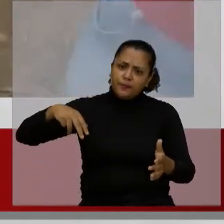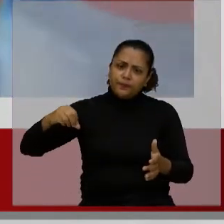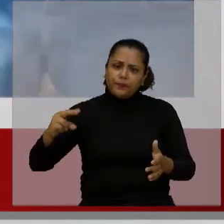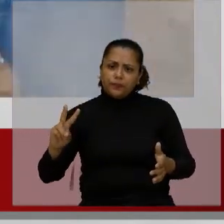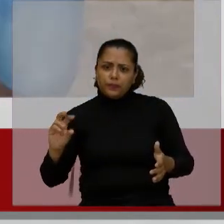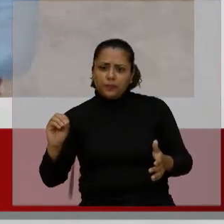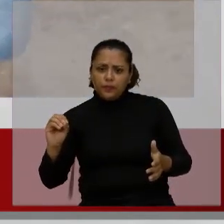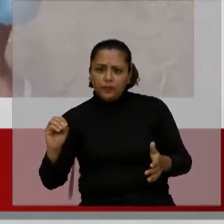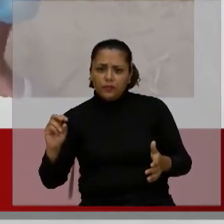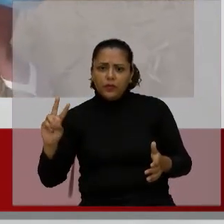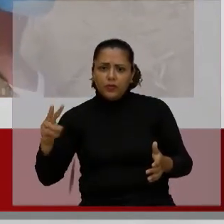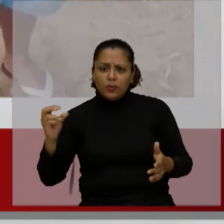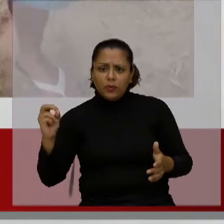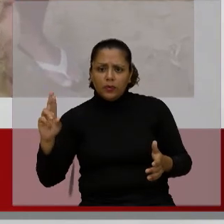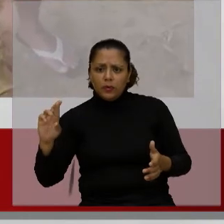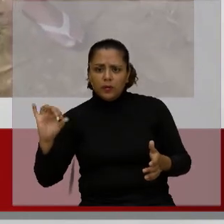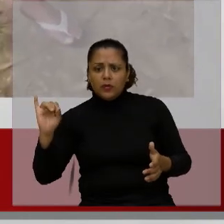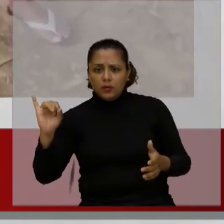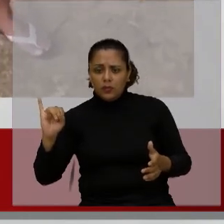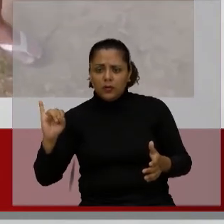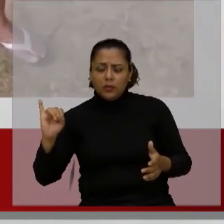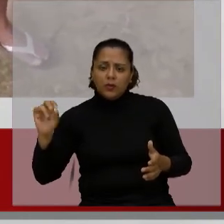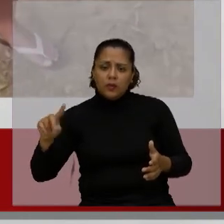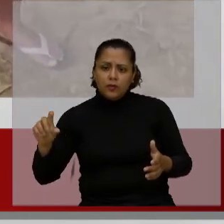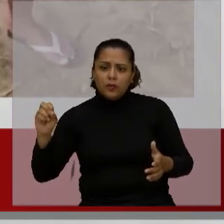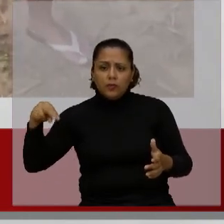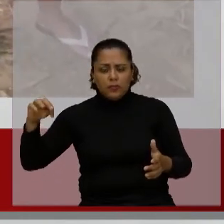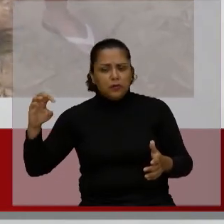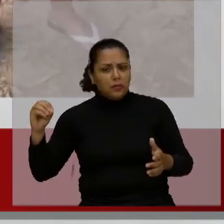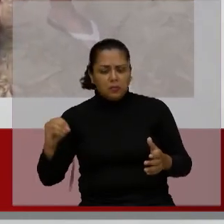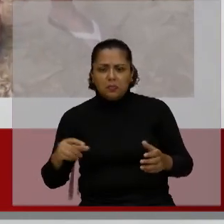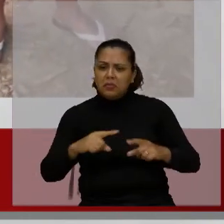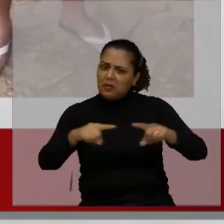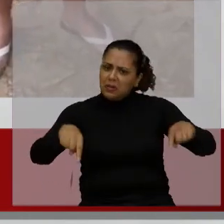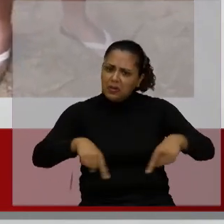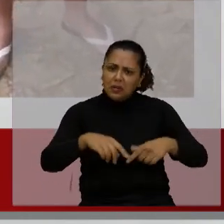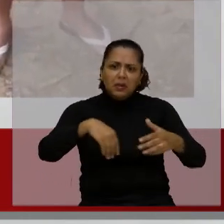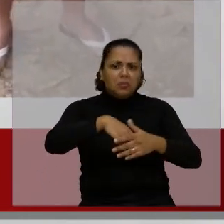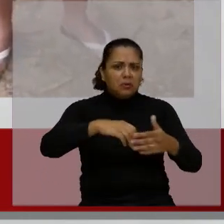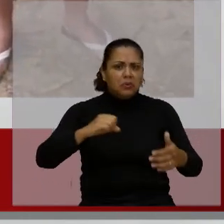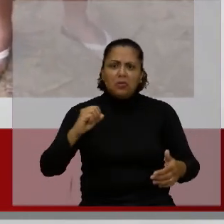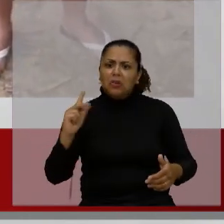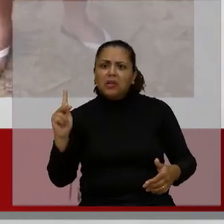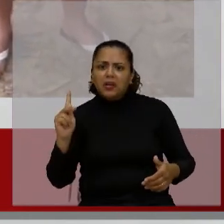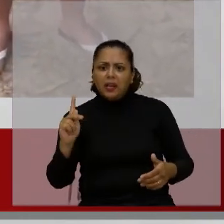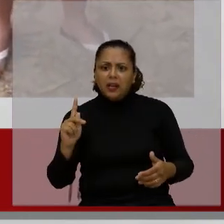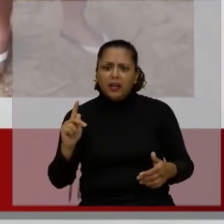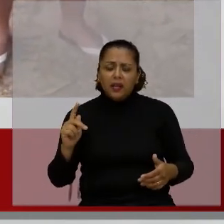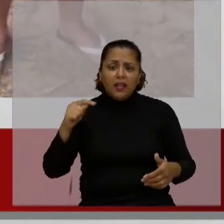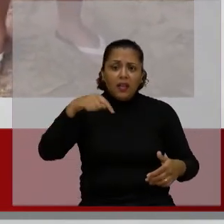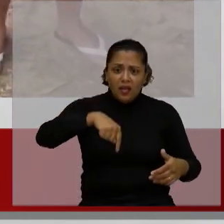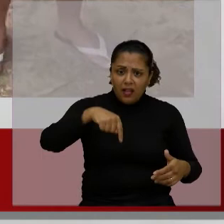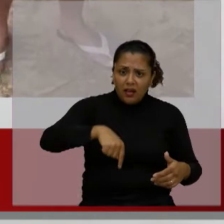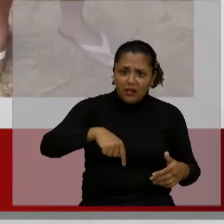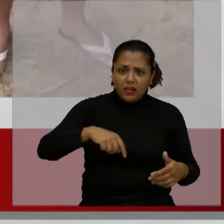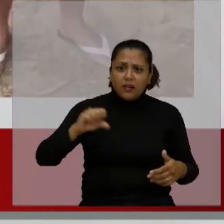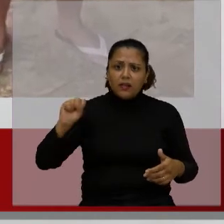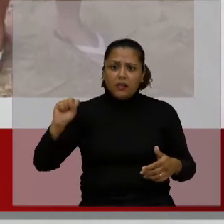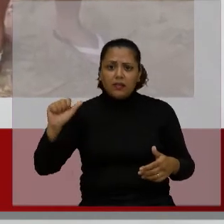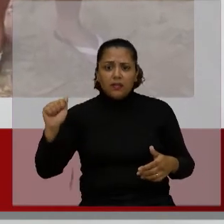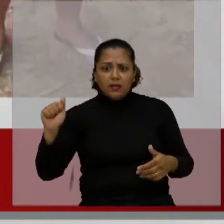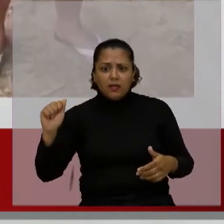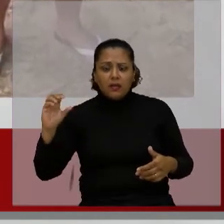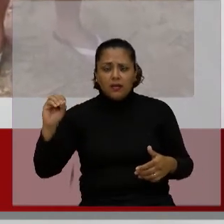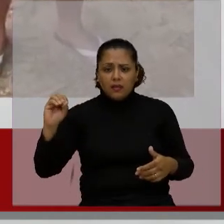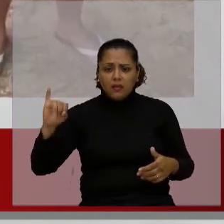Jardim São José 1. Por quê? E quando foi para iniciar essa obra, prefeito, o senhor esteve aqui